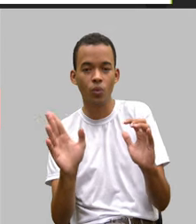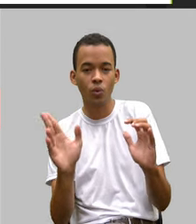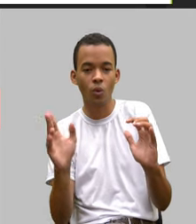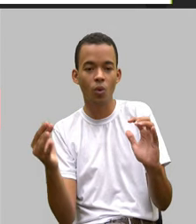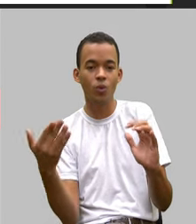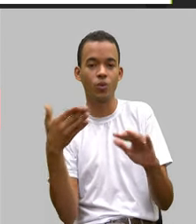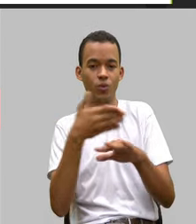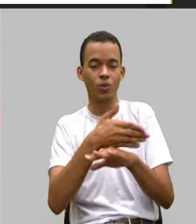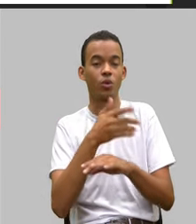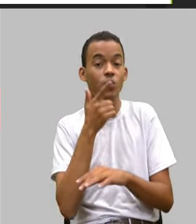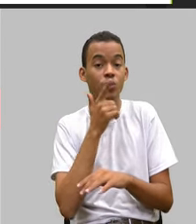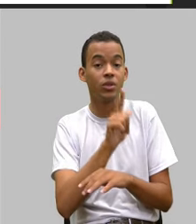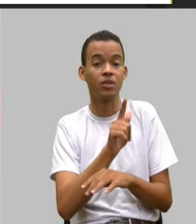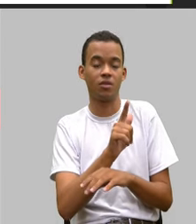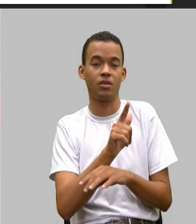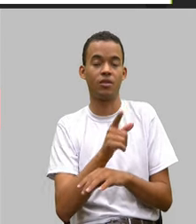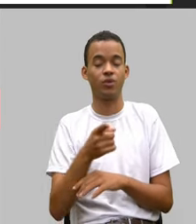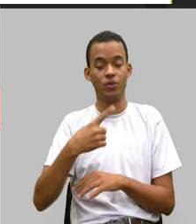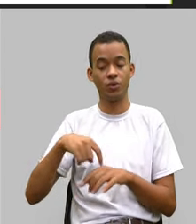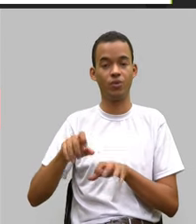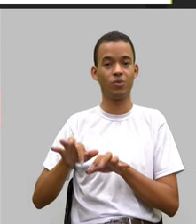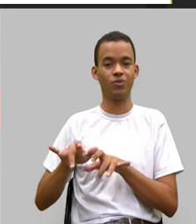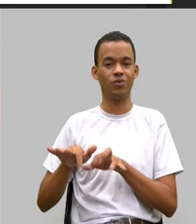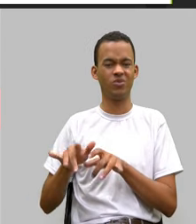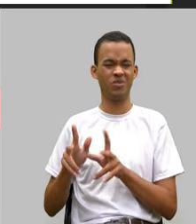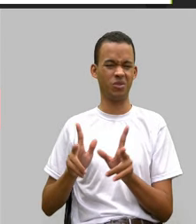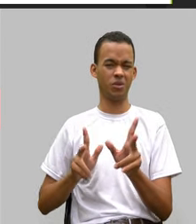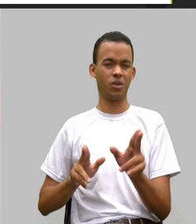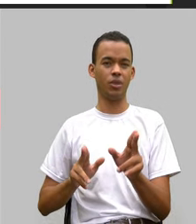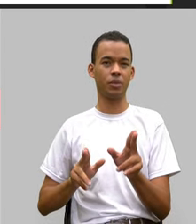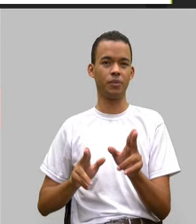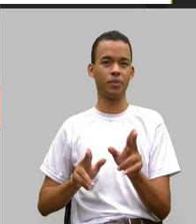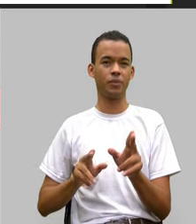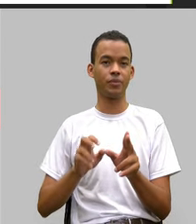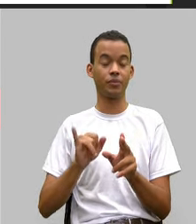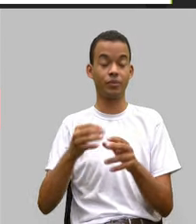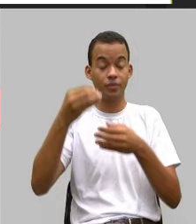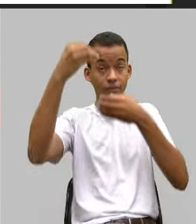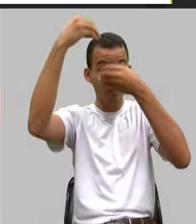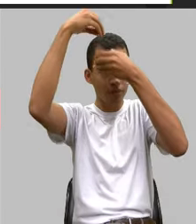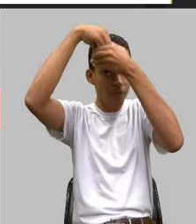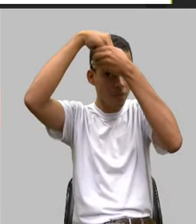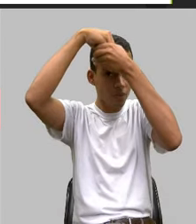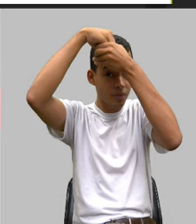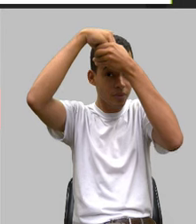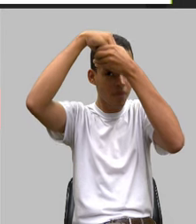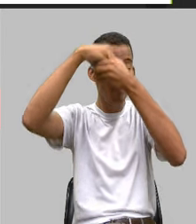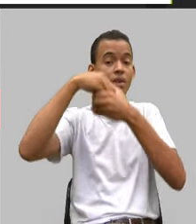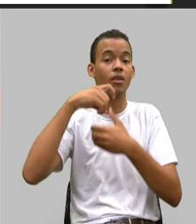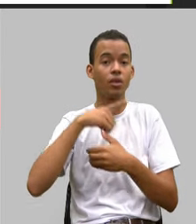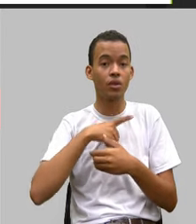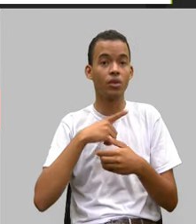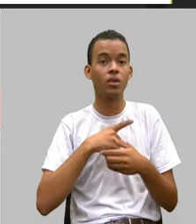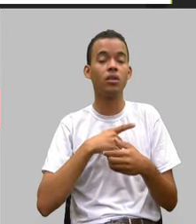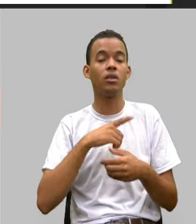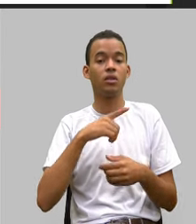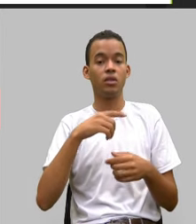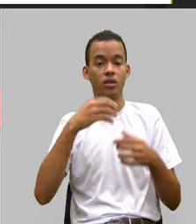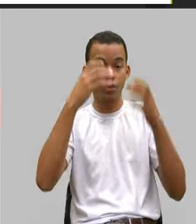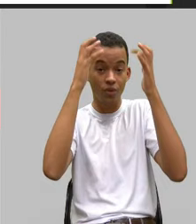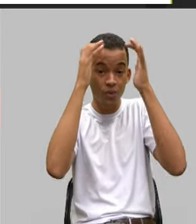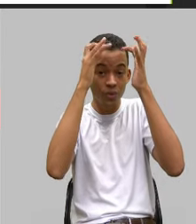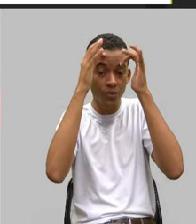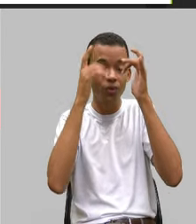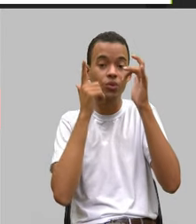entrada USB para algo externo se achou receptores internos É porque tem uma substância interna que